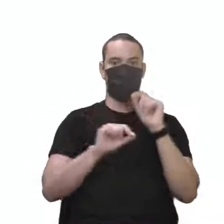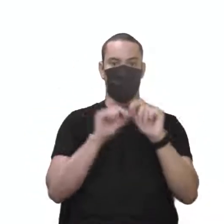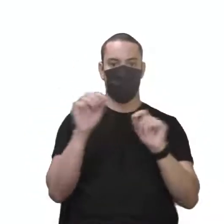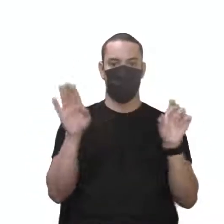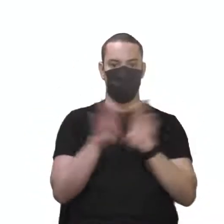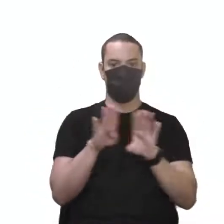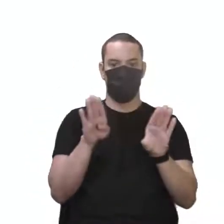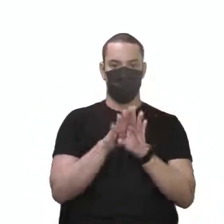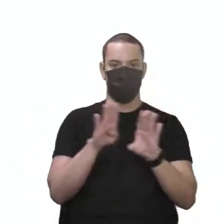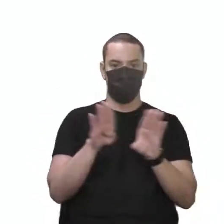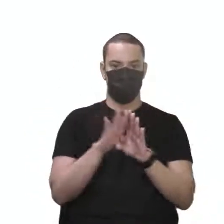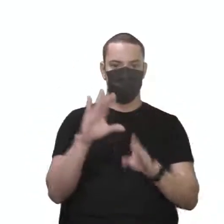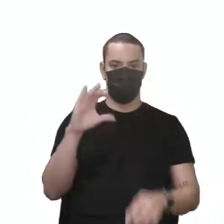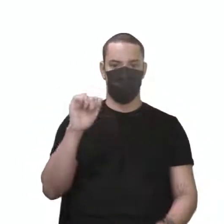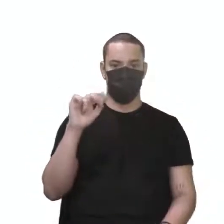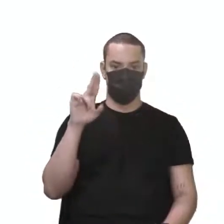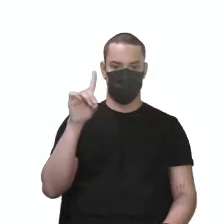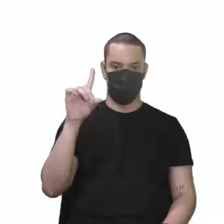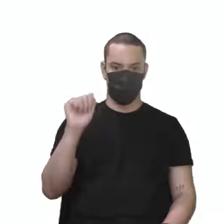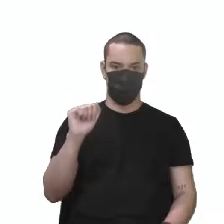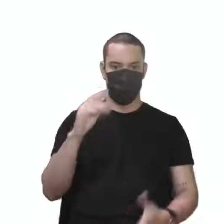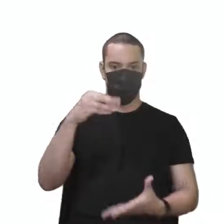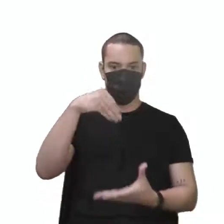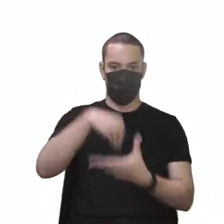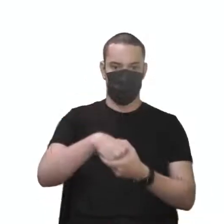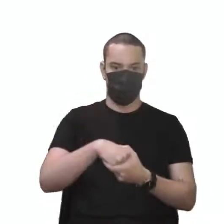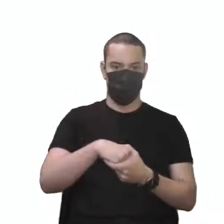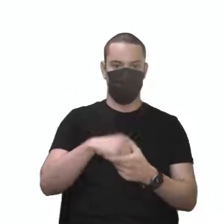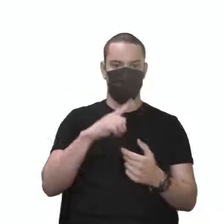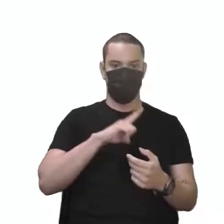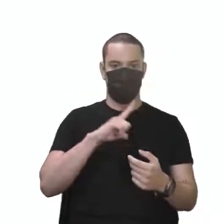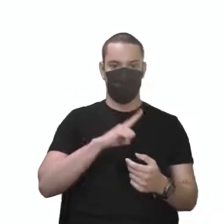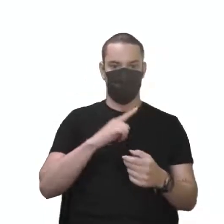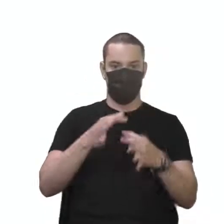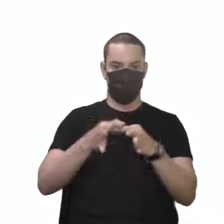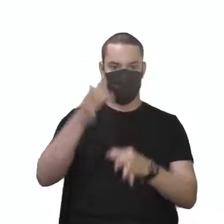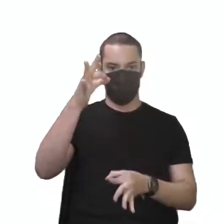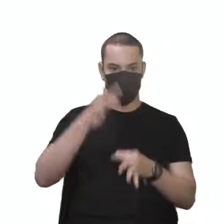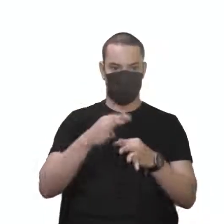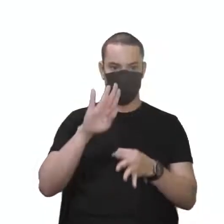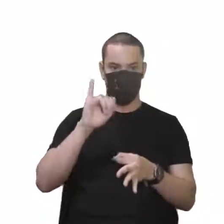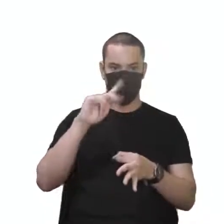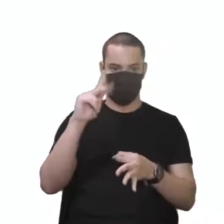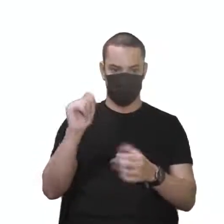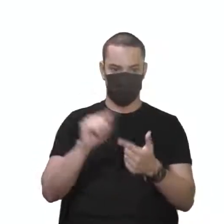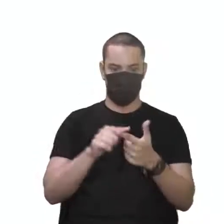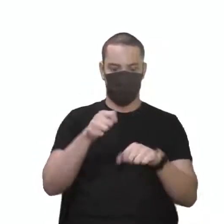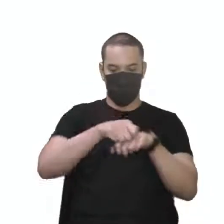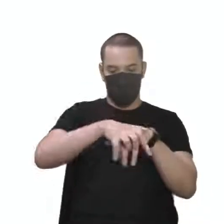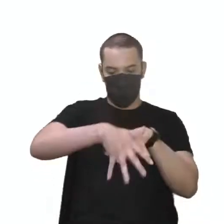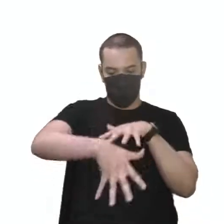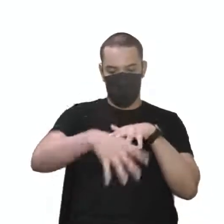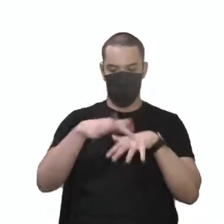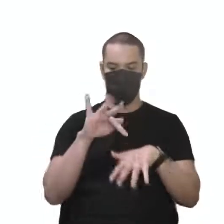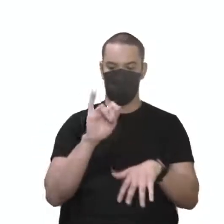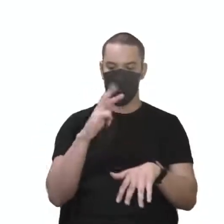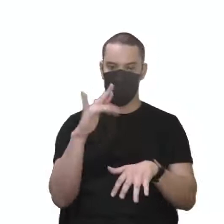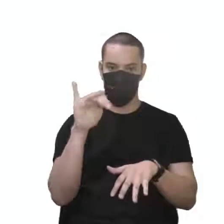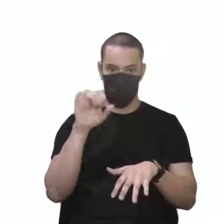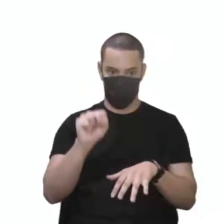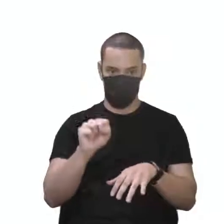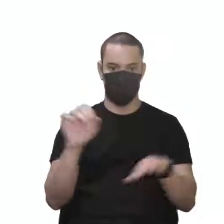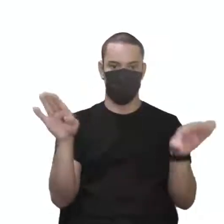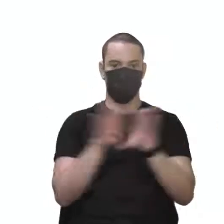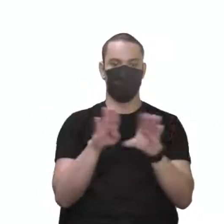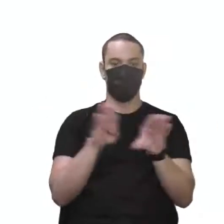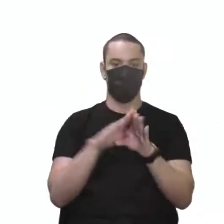uma cauda constituída da bainha, das fibras, estão aqui, né?